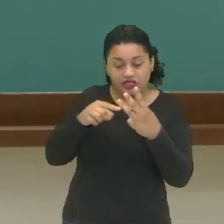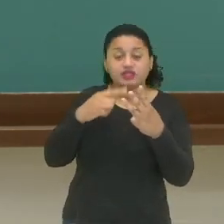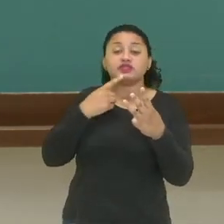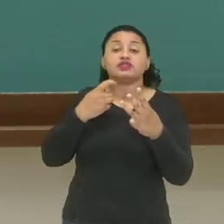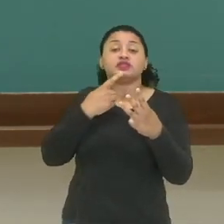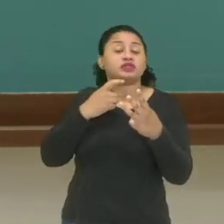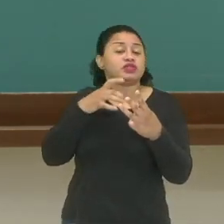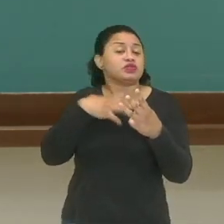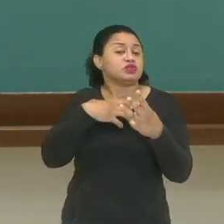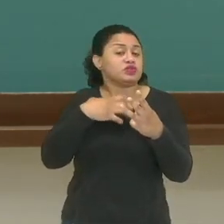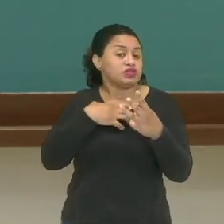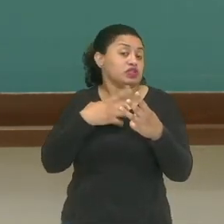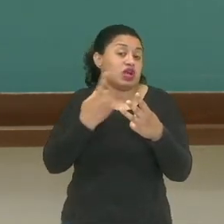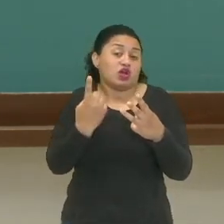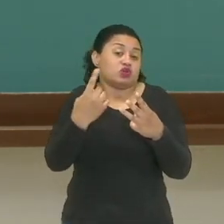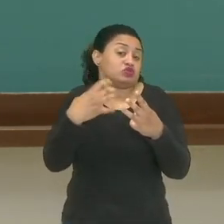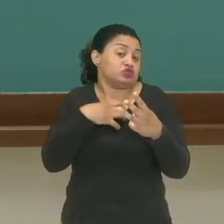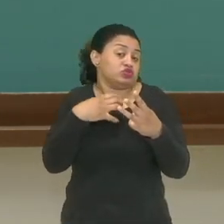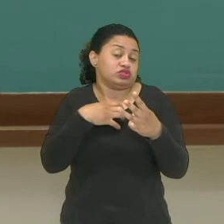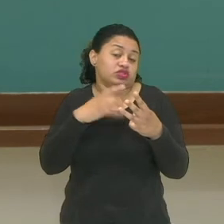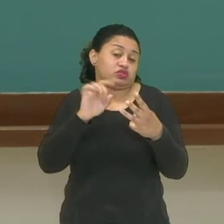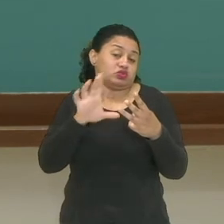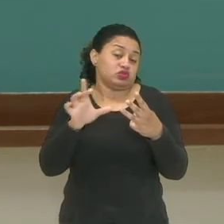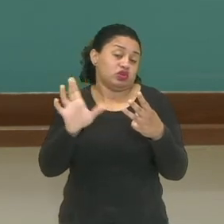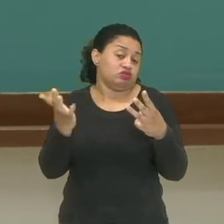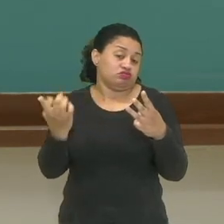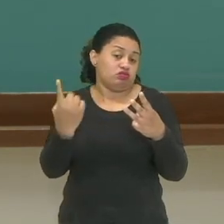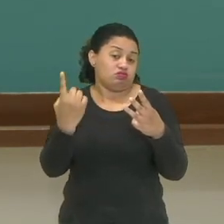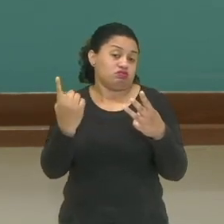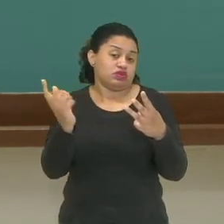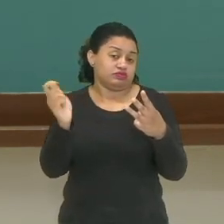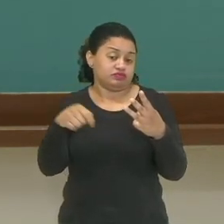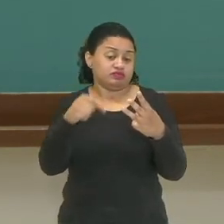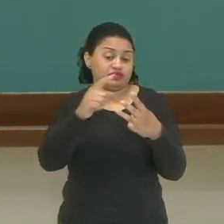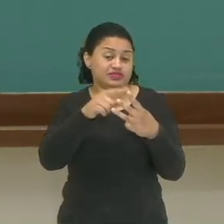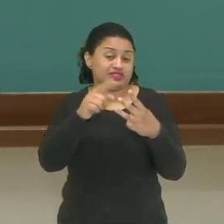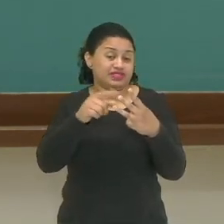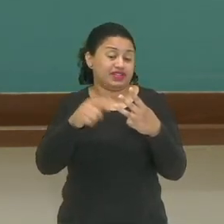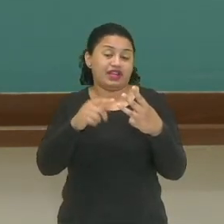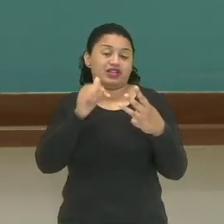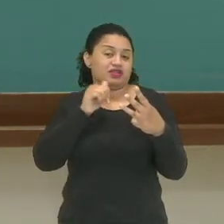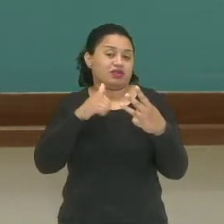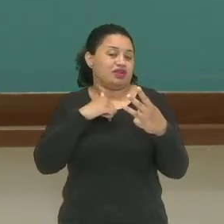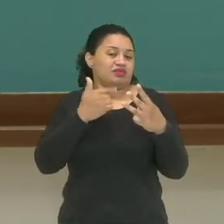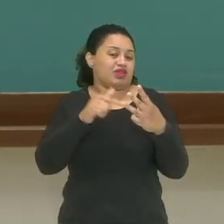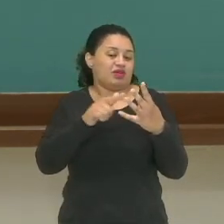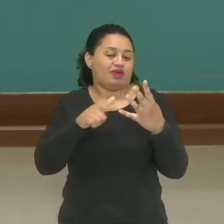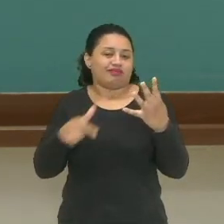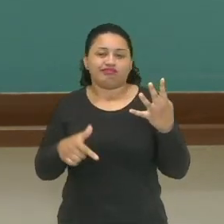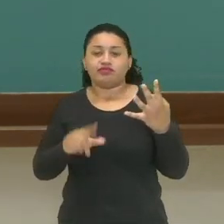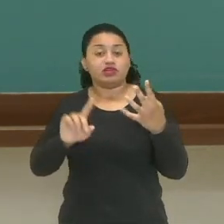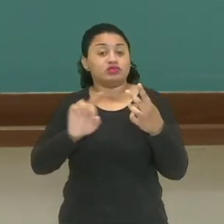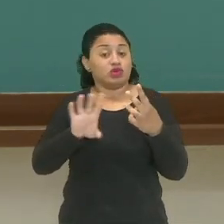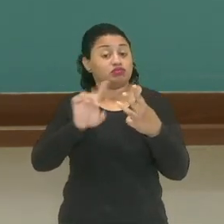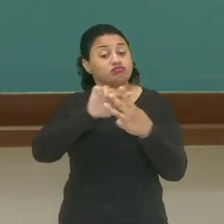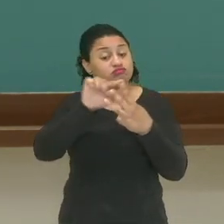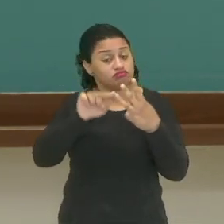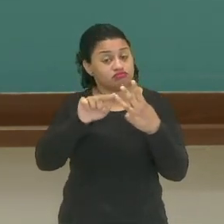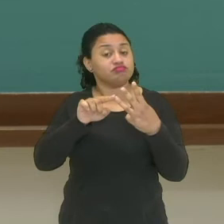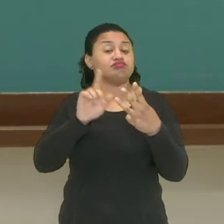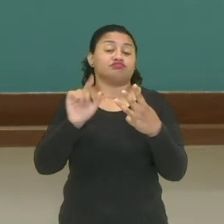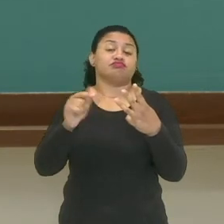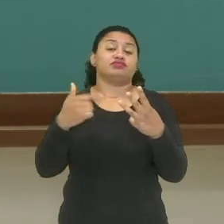só, é uma única forma, né? Porque só existem 3 bolas vermelhas, certo? Então, sempre observe muito o